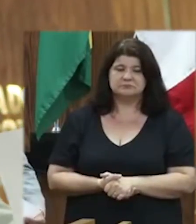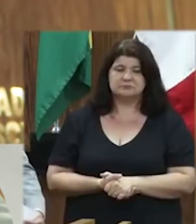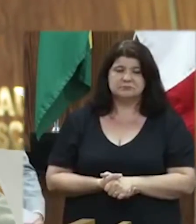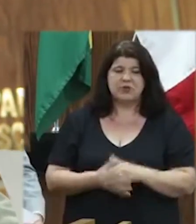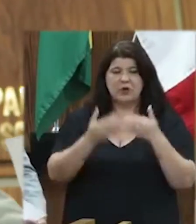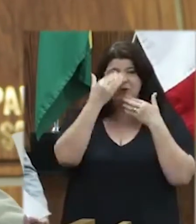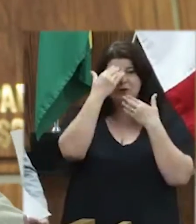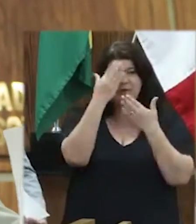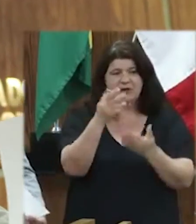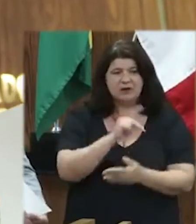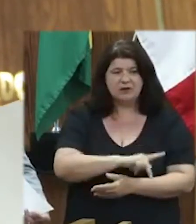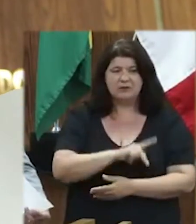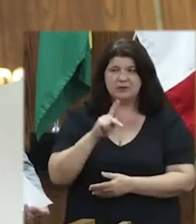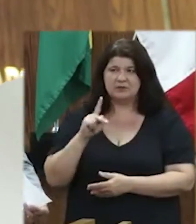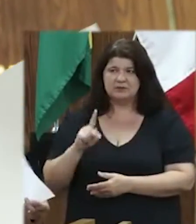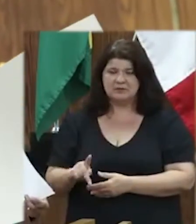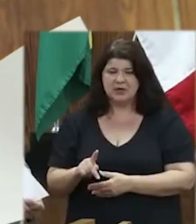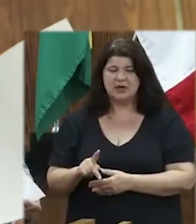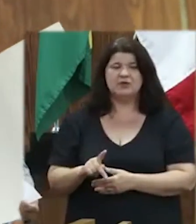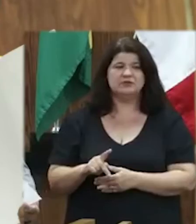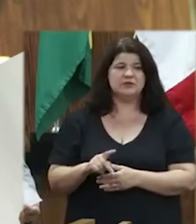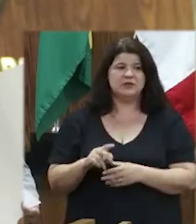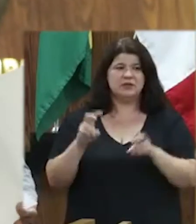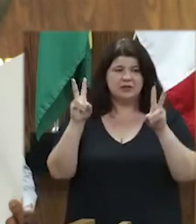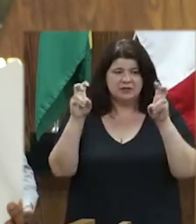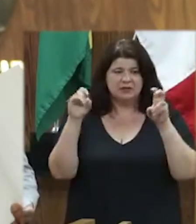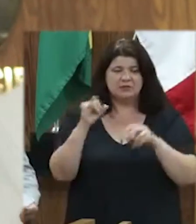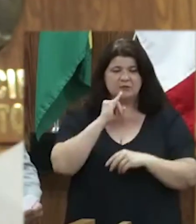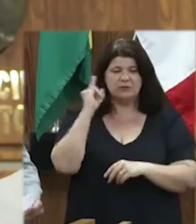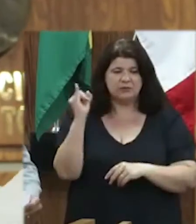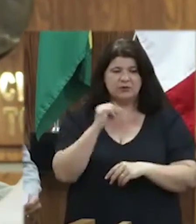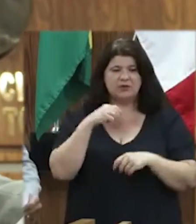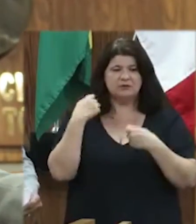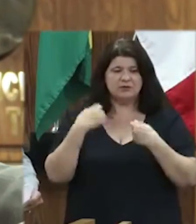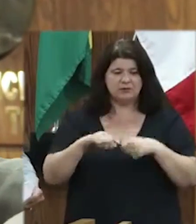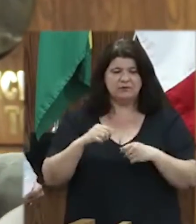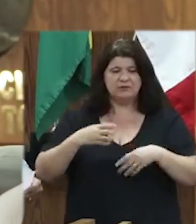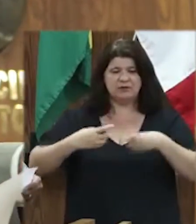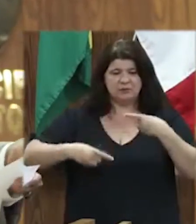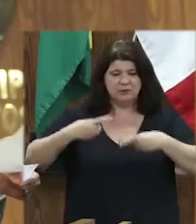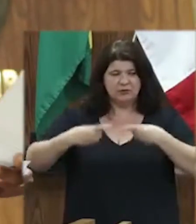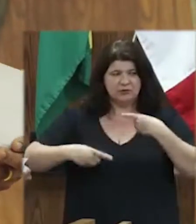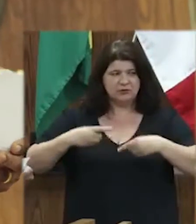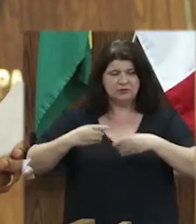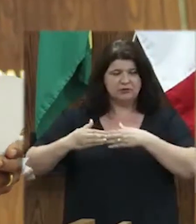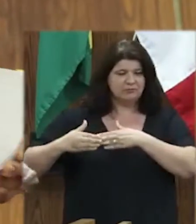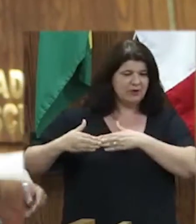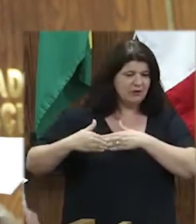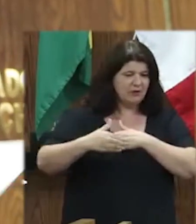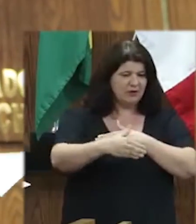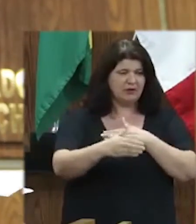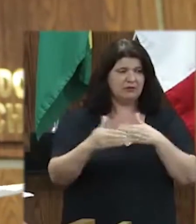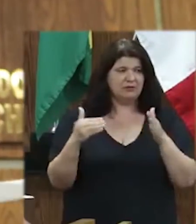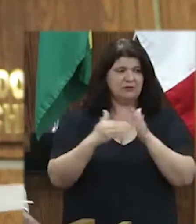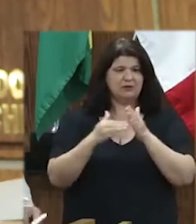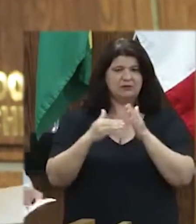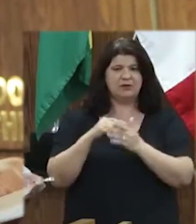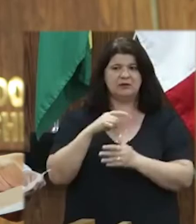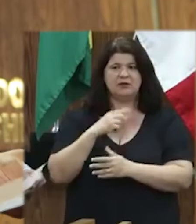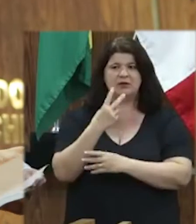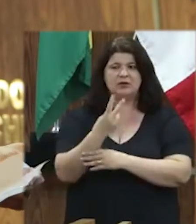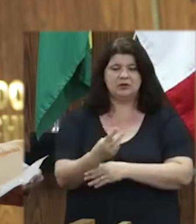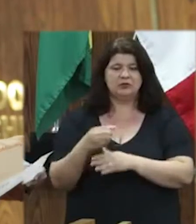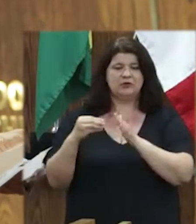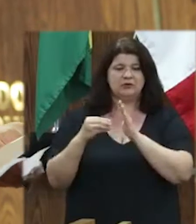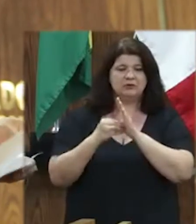senhor presidente. São dois requerimentos importantes que a gente apresenta e discutiremos ao longo do dia. E aí, encaminho, tenho duas indicações, senhor presidente, que